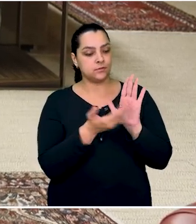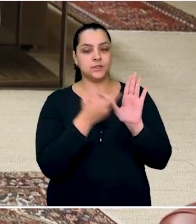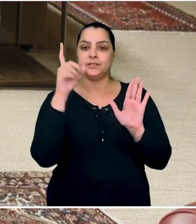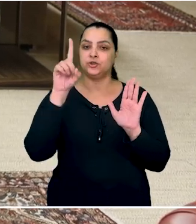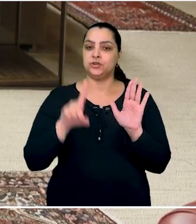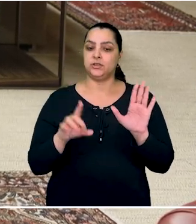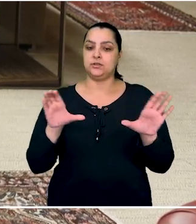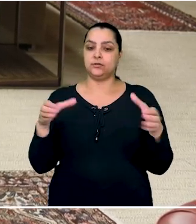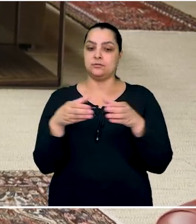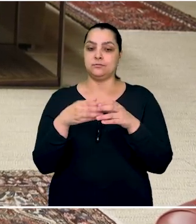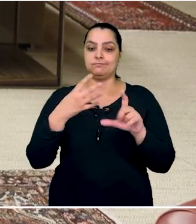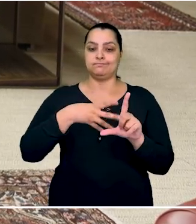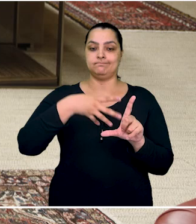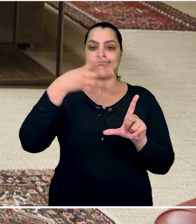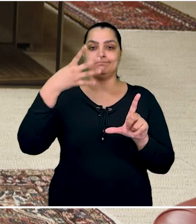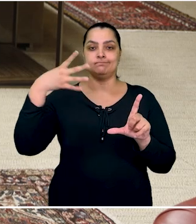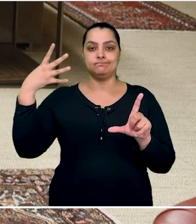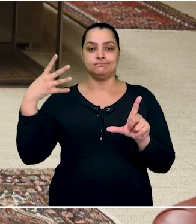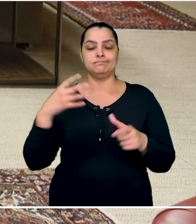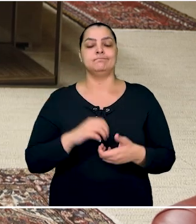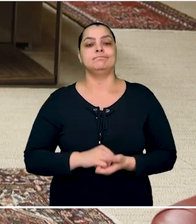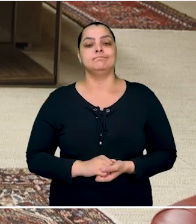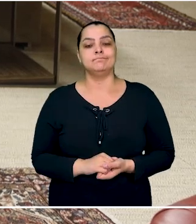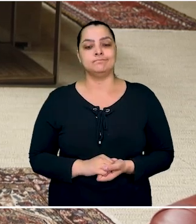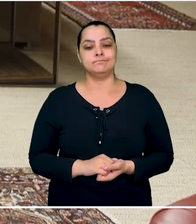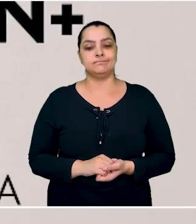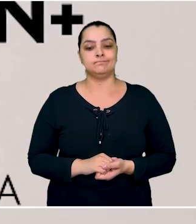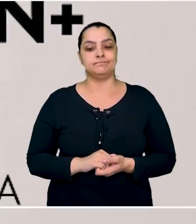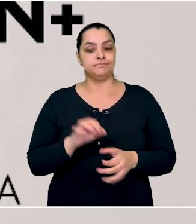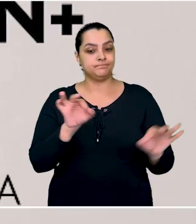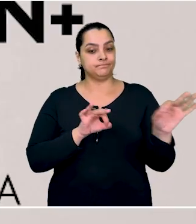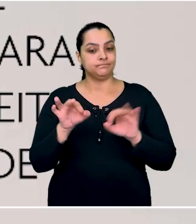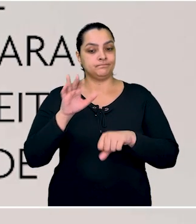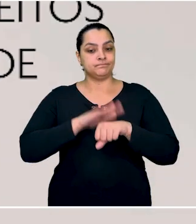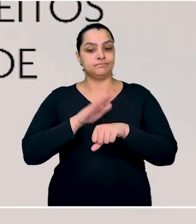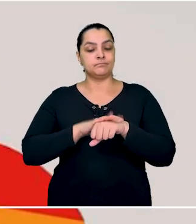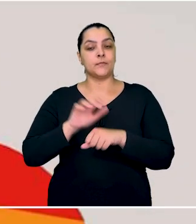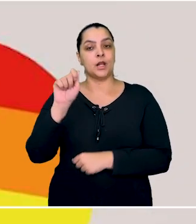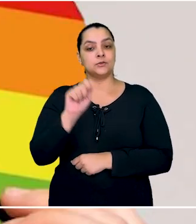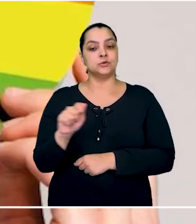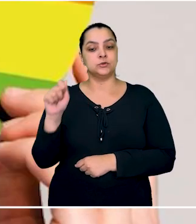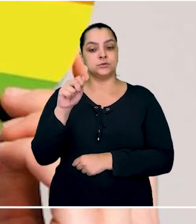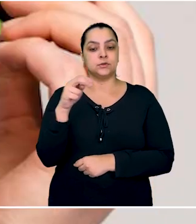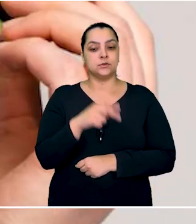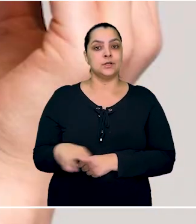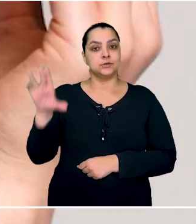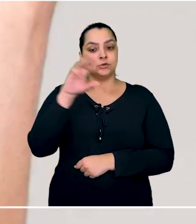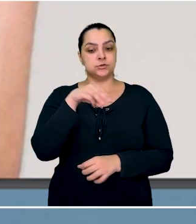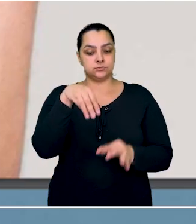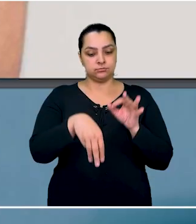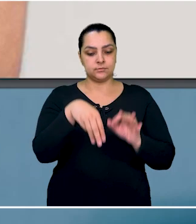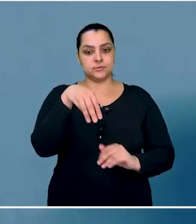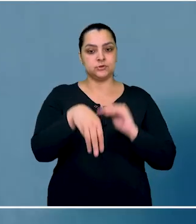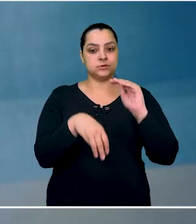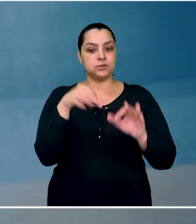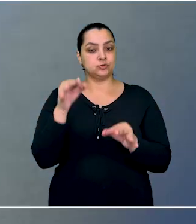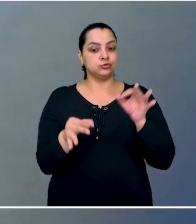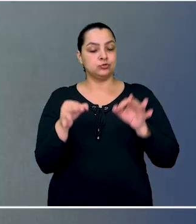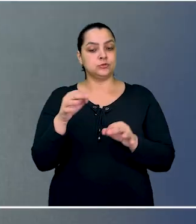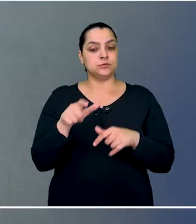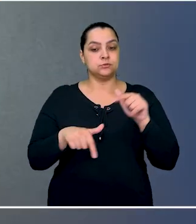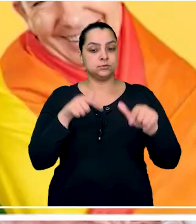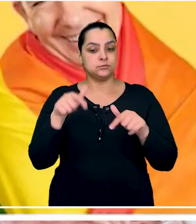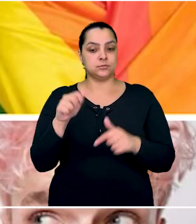de direitos da comunidade LGBTQIAPN+, elaborada pela Associação Nacional dos Magistrados da Justiça